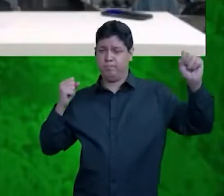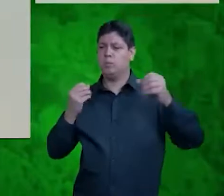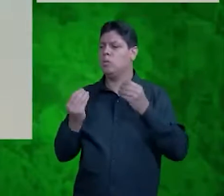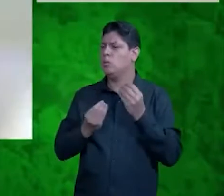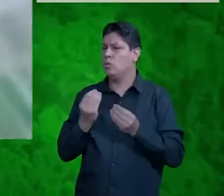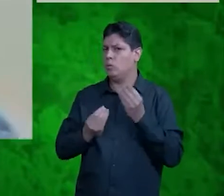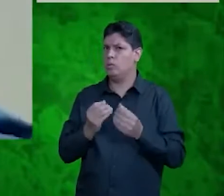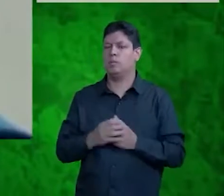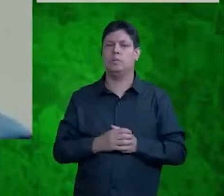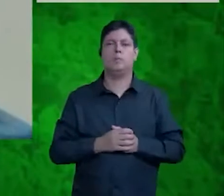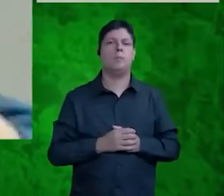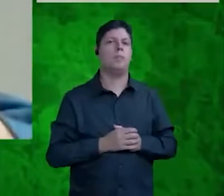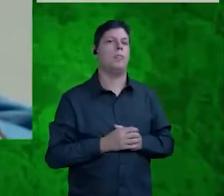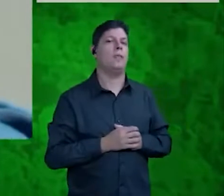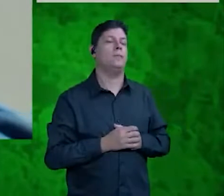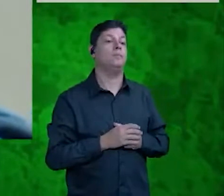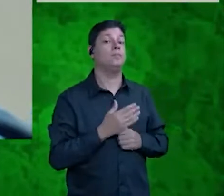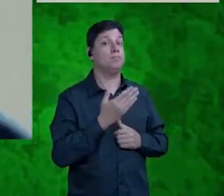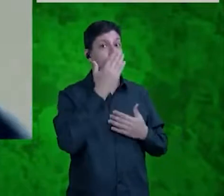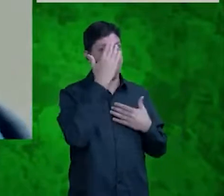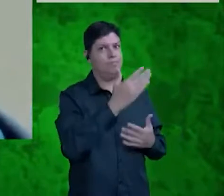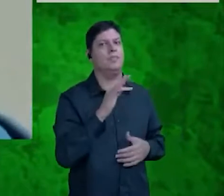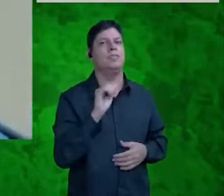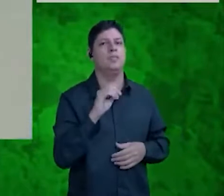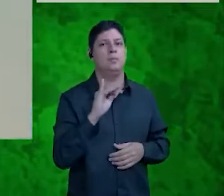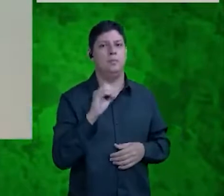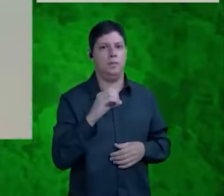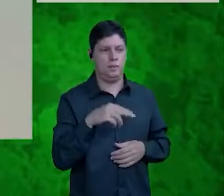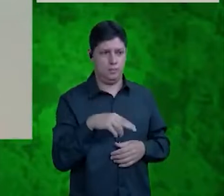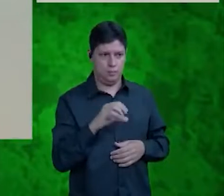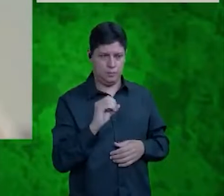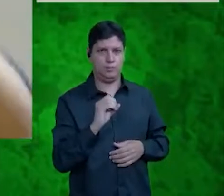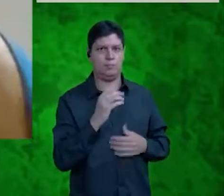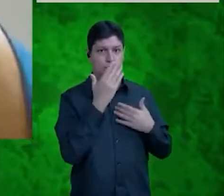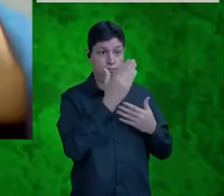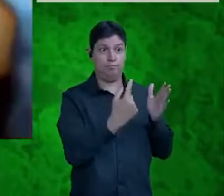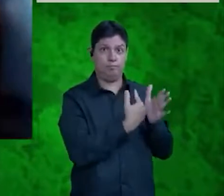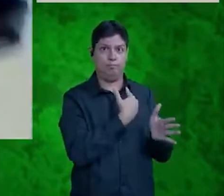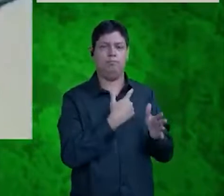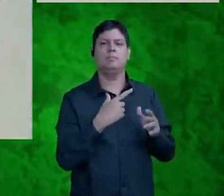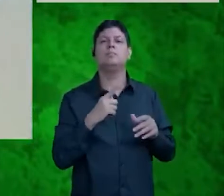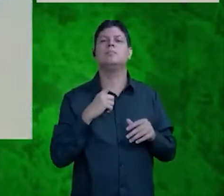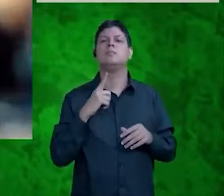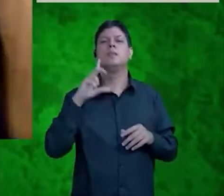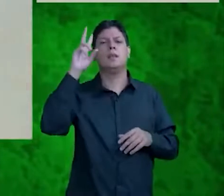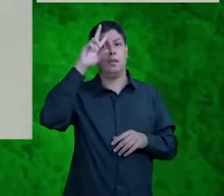Olha, Fabiano, obrigada pela sua pergunta. E aí a gente volta para a questão da segurança pública, né?